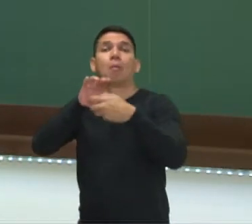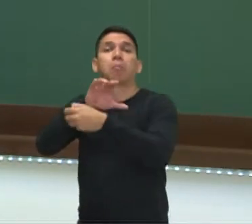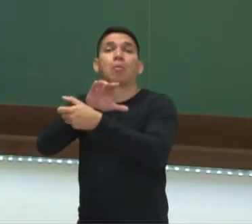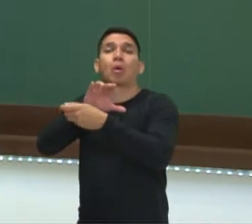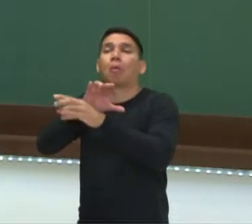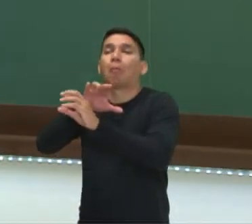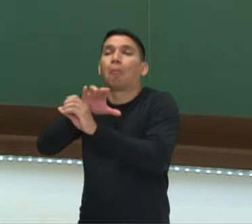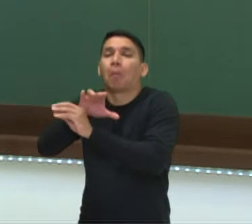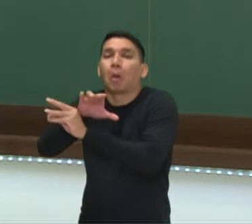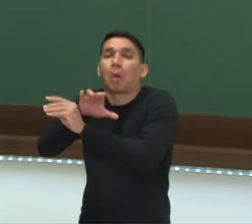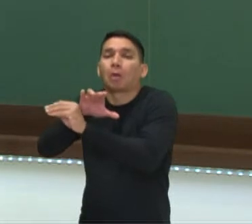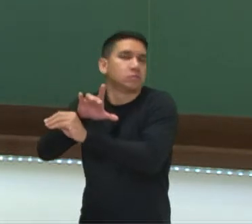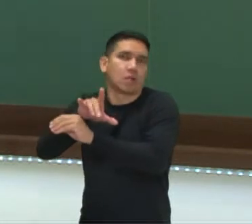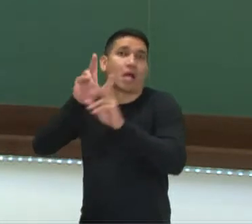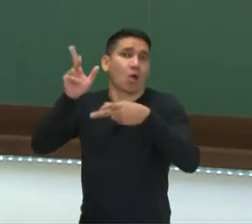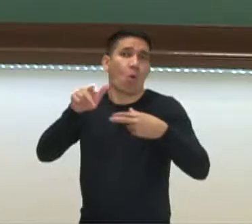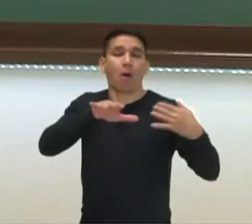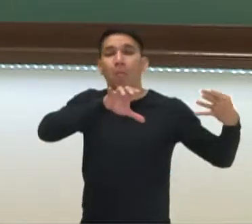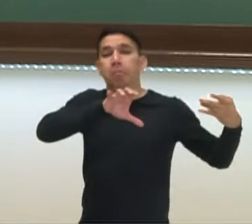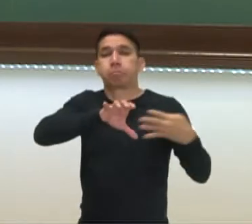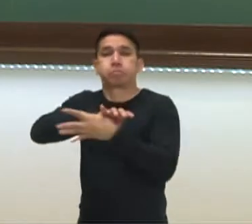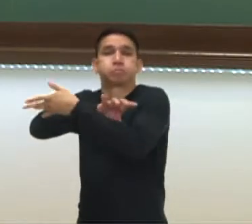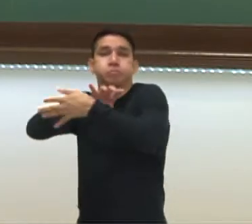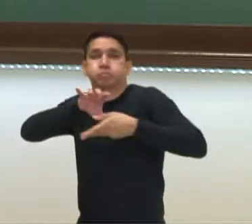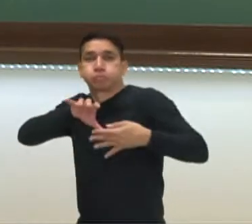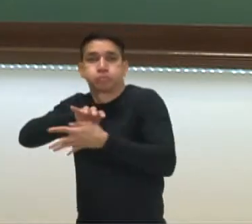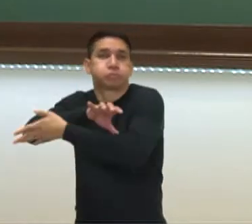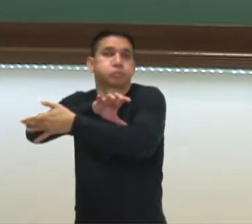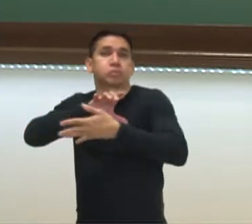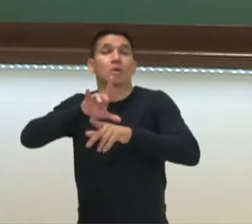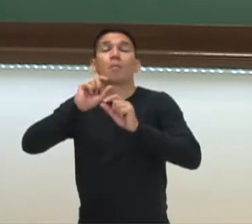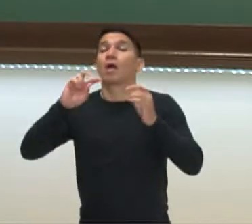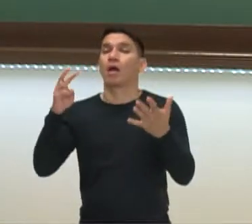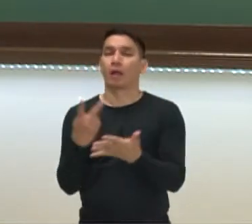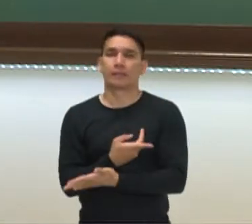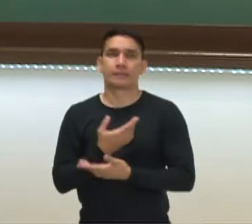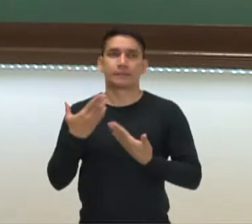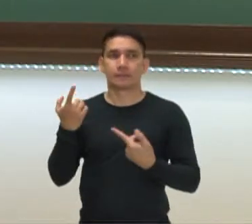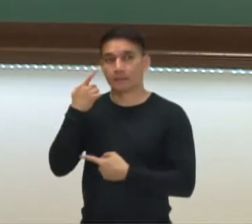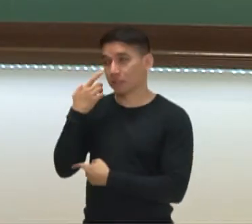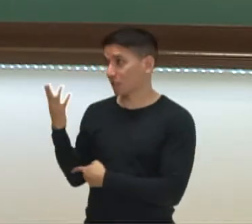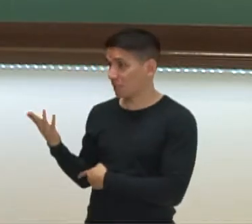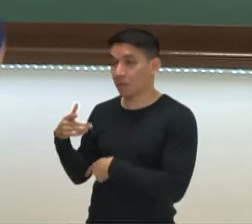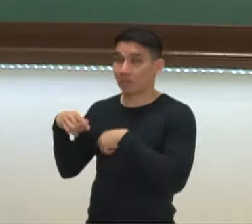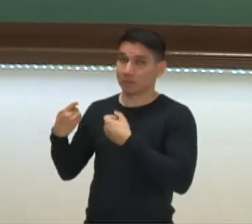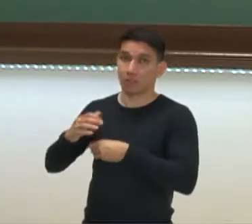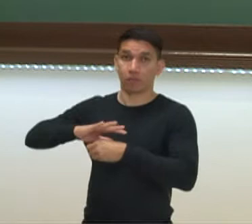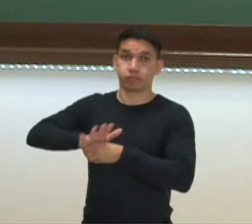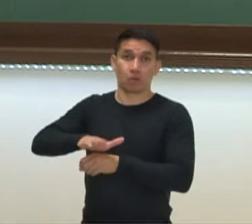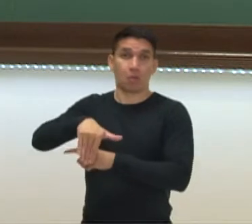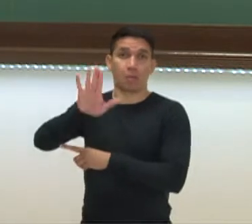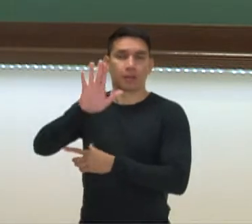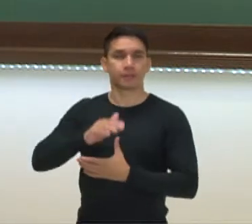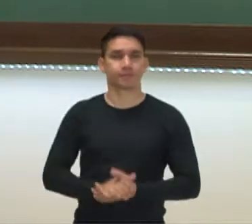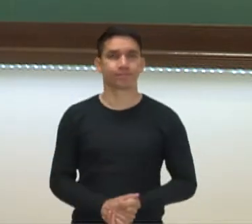saindo e entrando, tá? E isso faz com que aqui tenha que ter mais pressão,